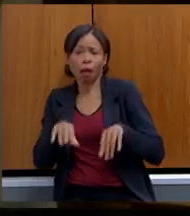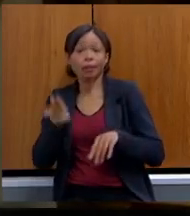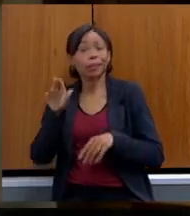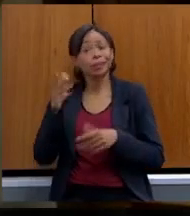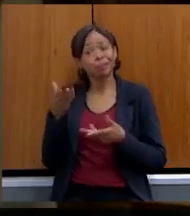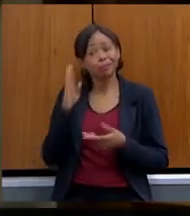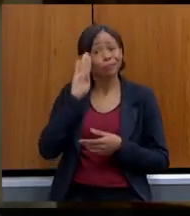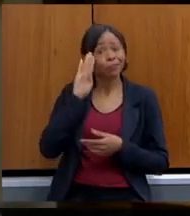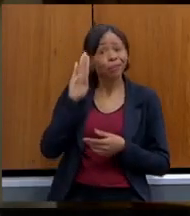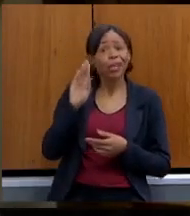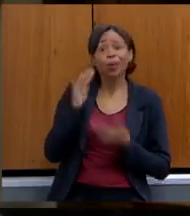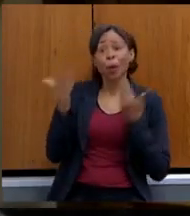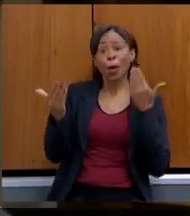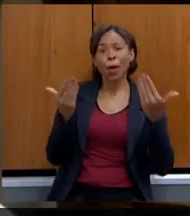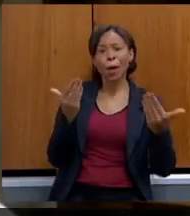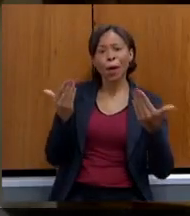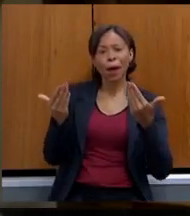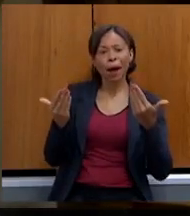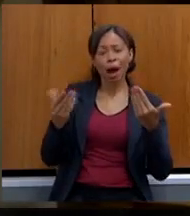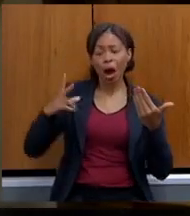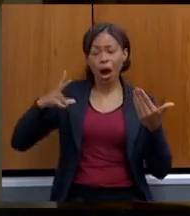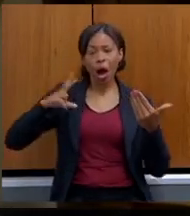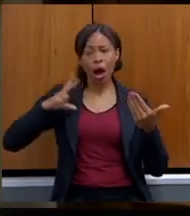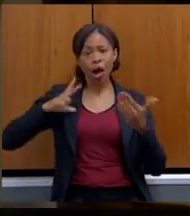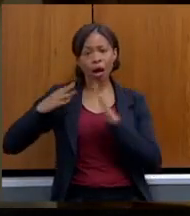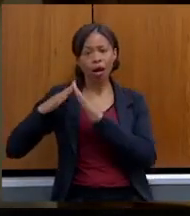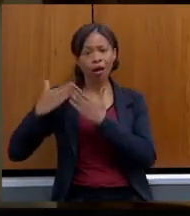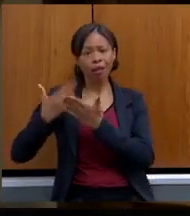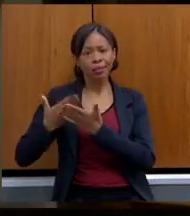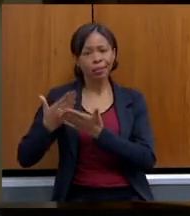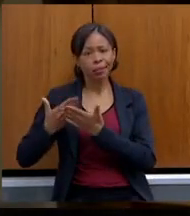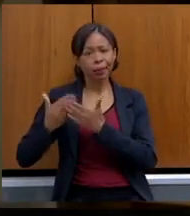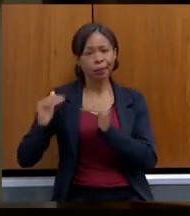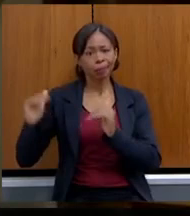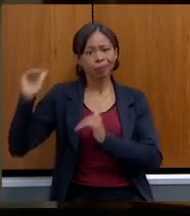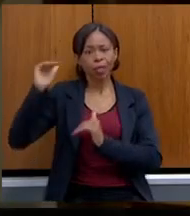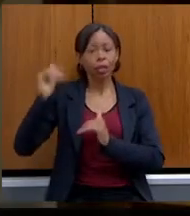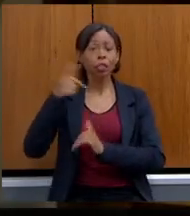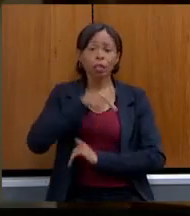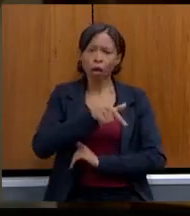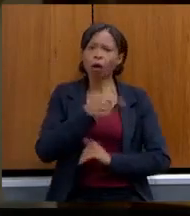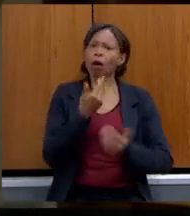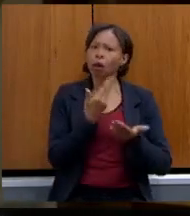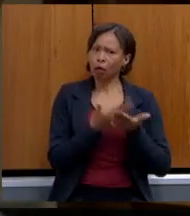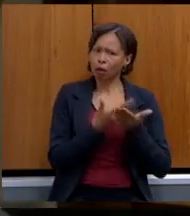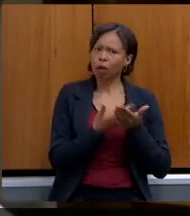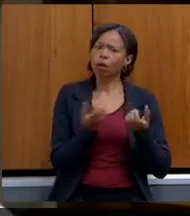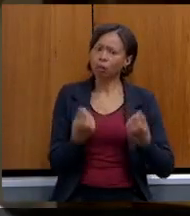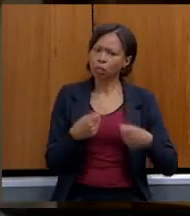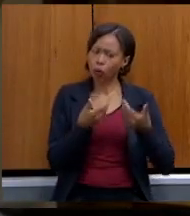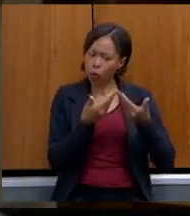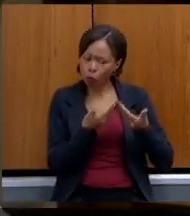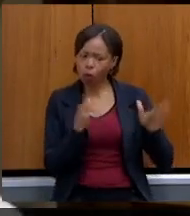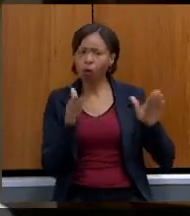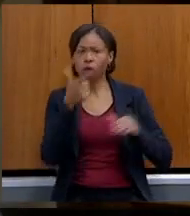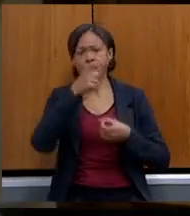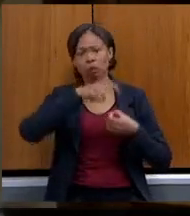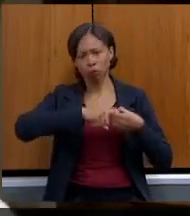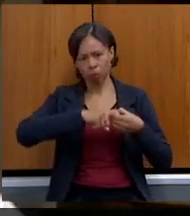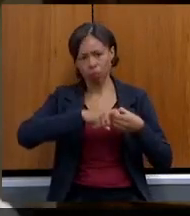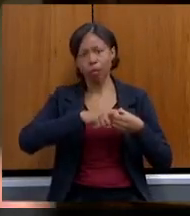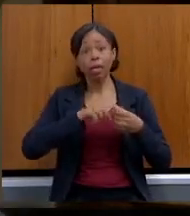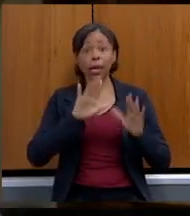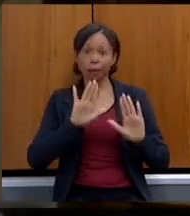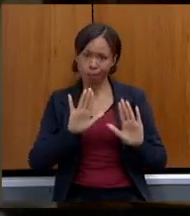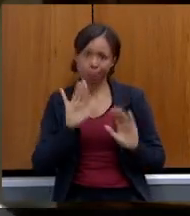E então é mais do que necessária mais do que imperativo que as nossas aulas elas retornem Claro